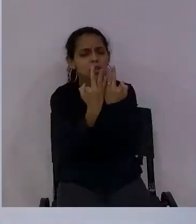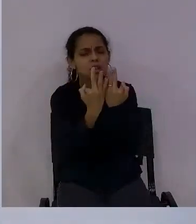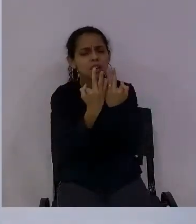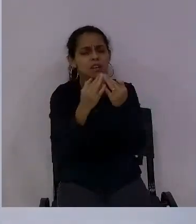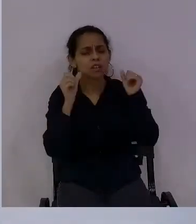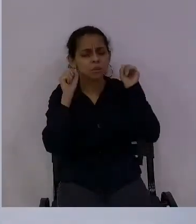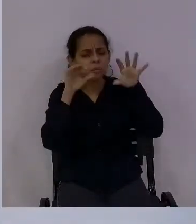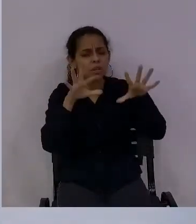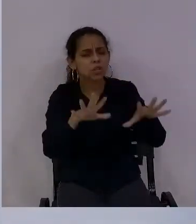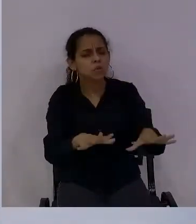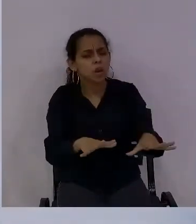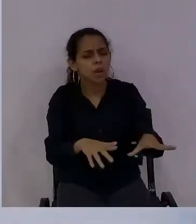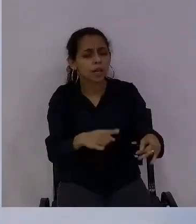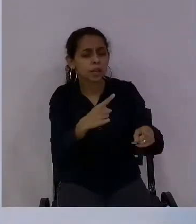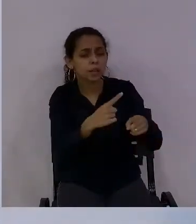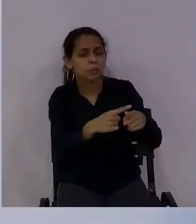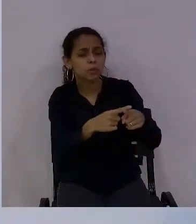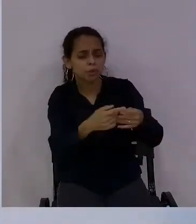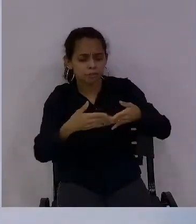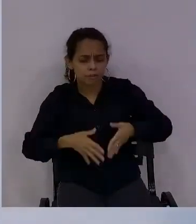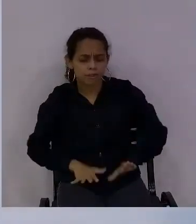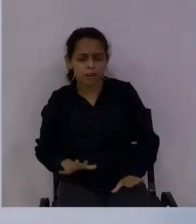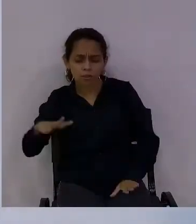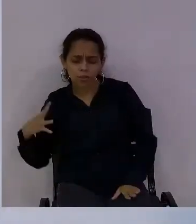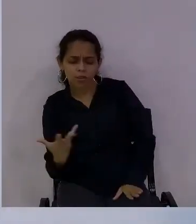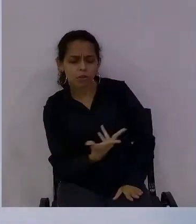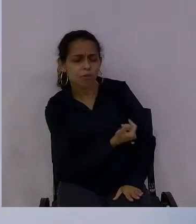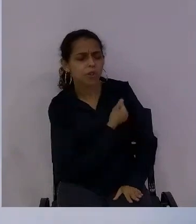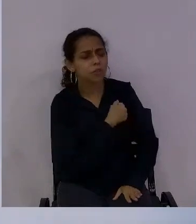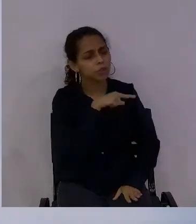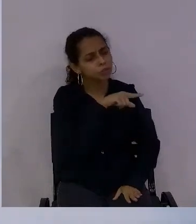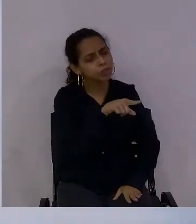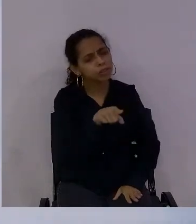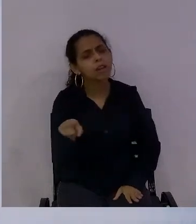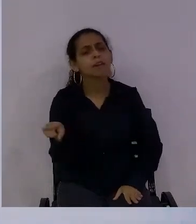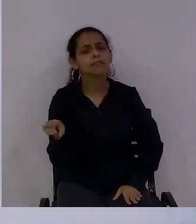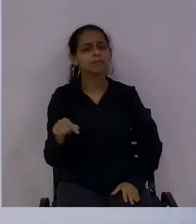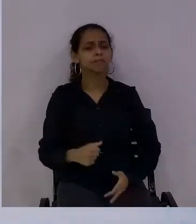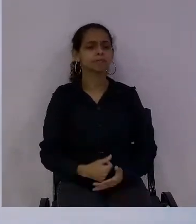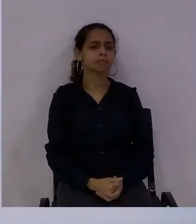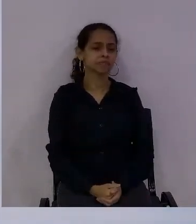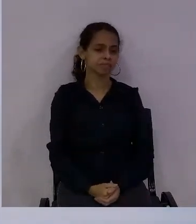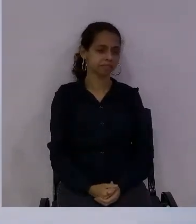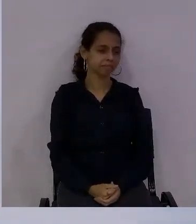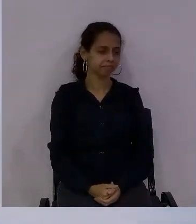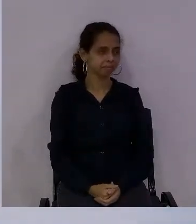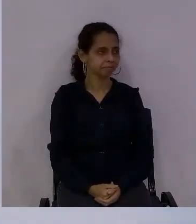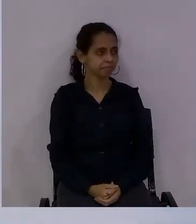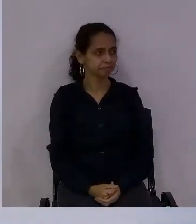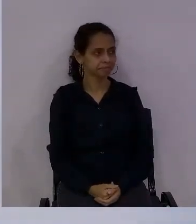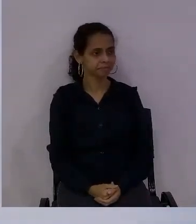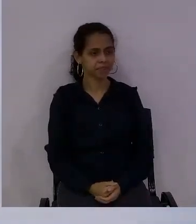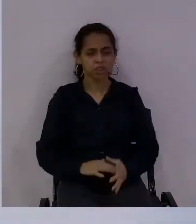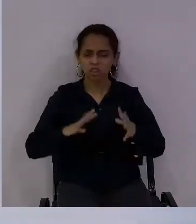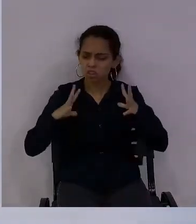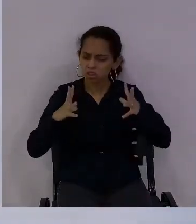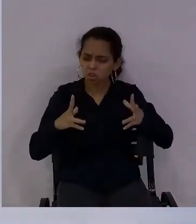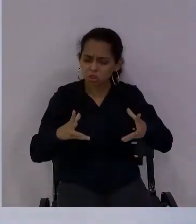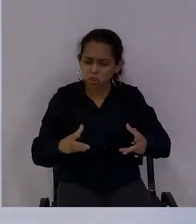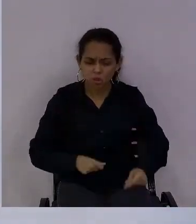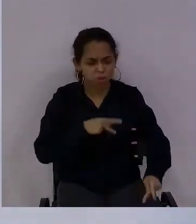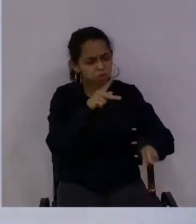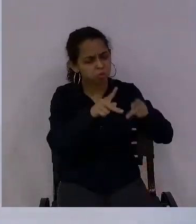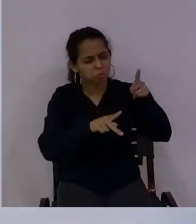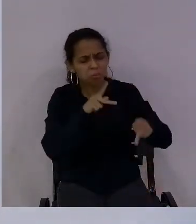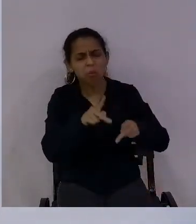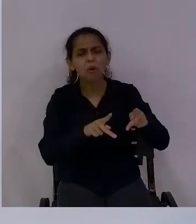os homens. De forma que brasileiros, argentinos, portugueses, americanos, japoneses, angolanos, são